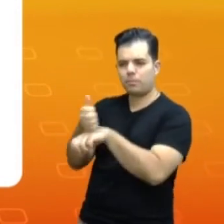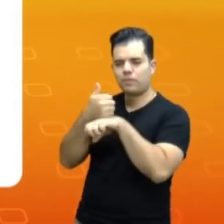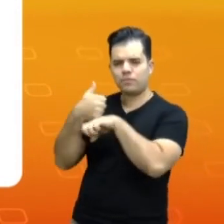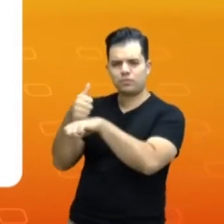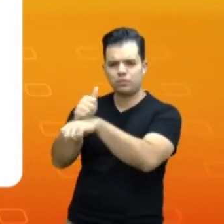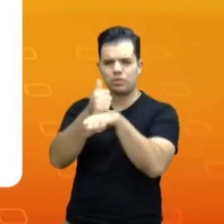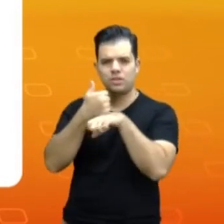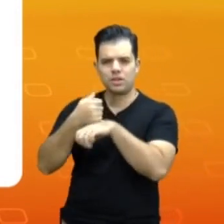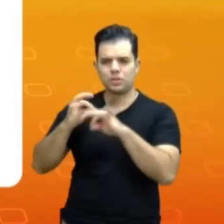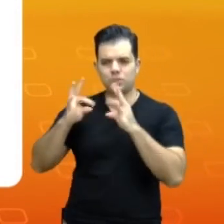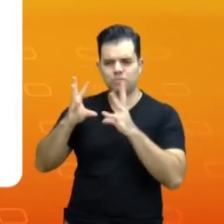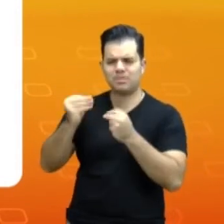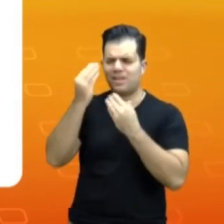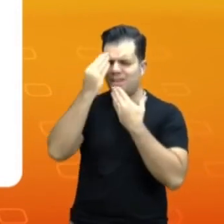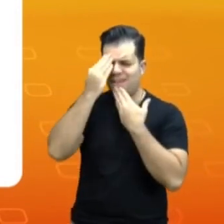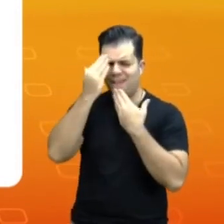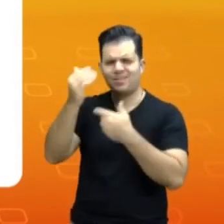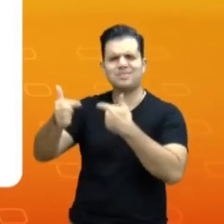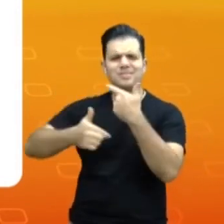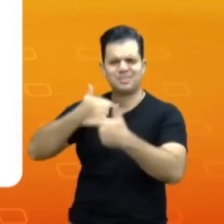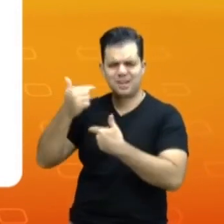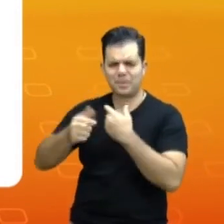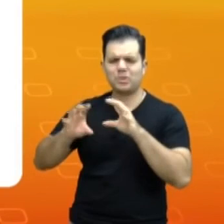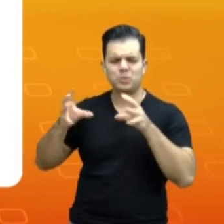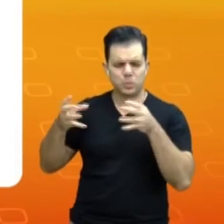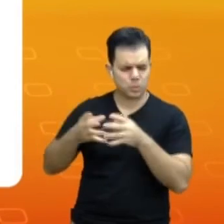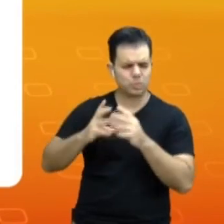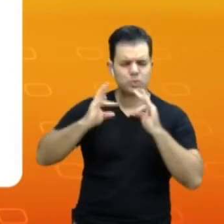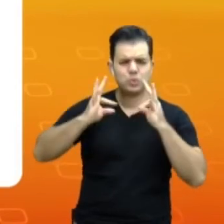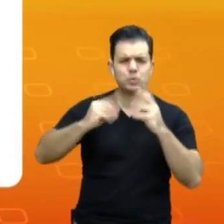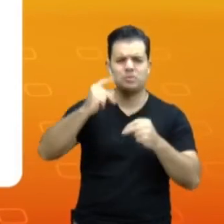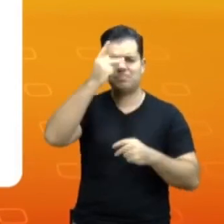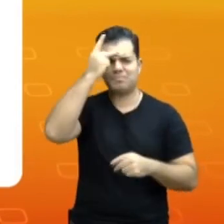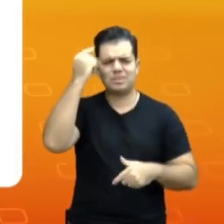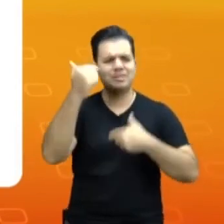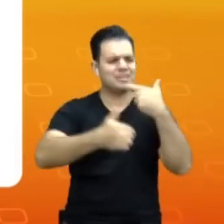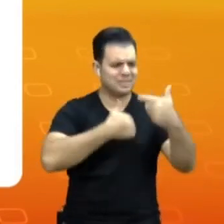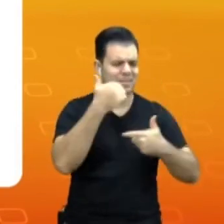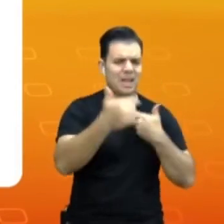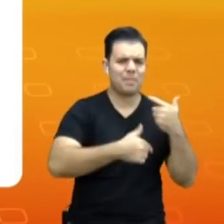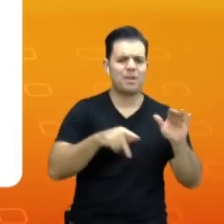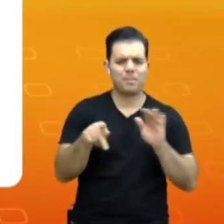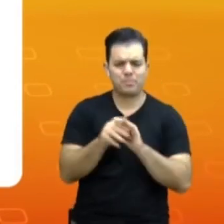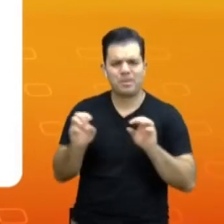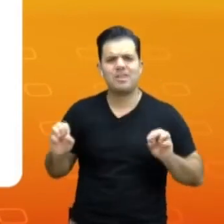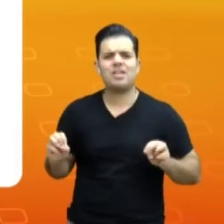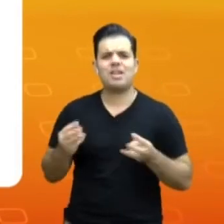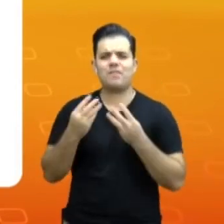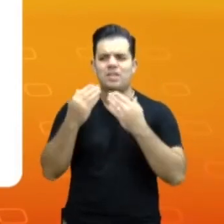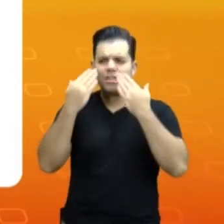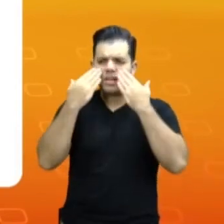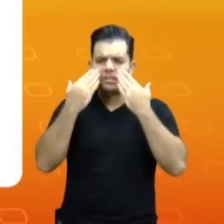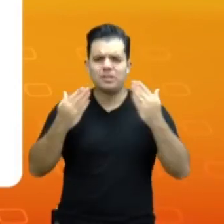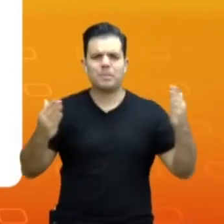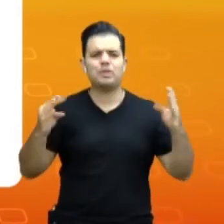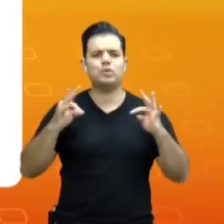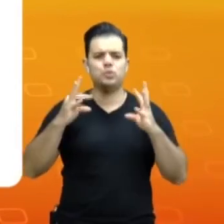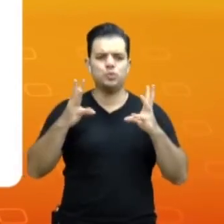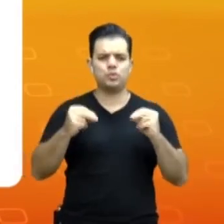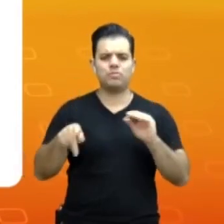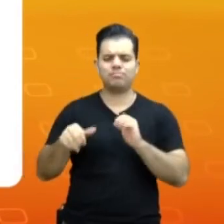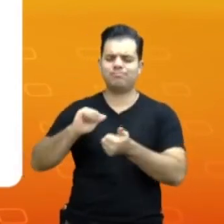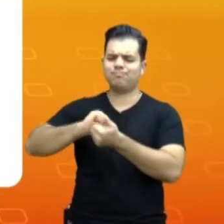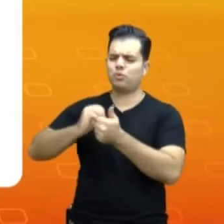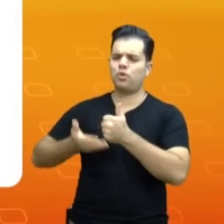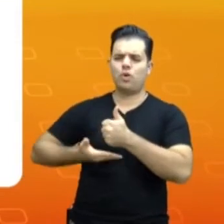eles de fora, no agradecimento de todo o Grupo Bandeirantes, para que esse evento foi o que foi construído e o que foi exibido, foi com primor aqui